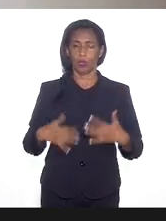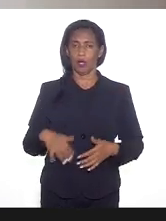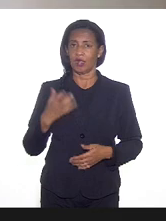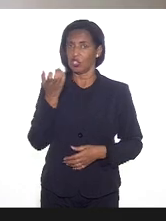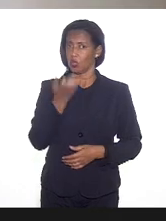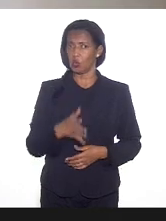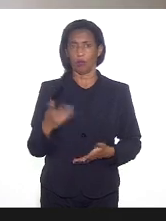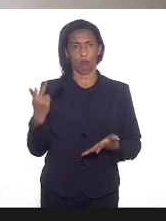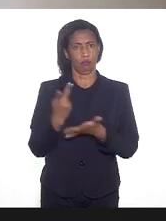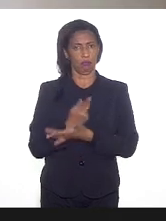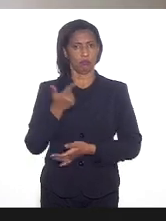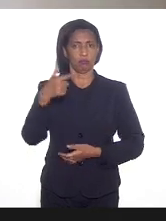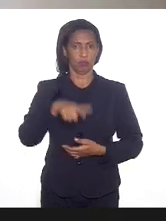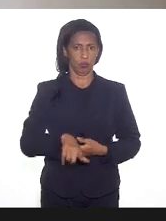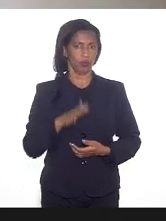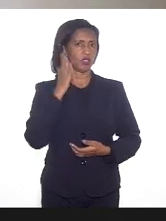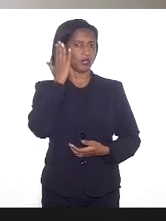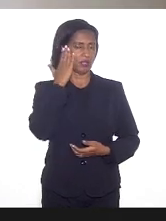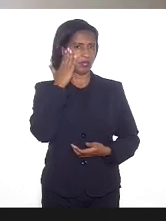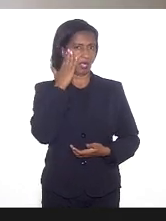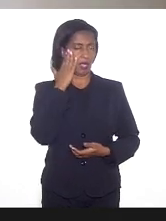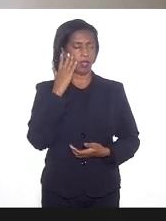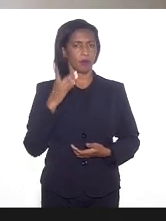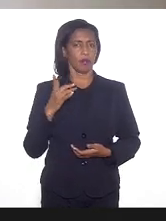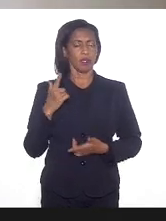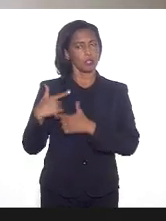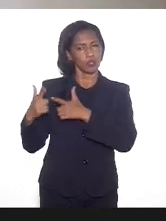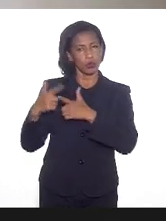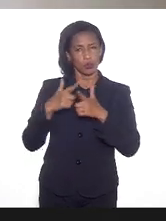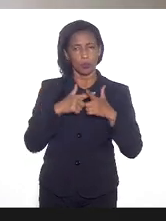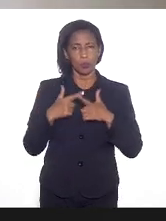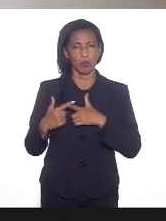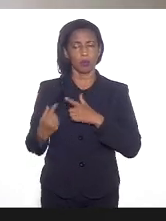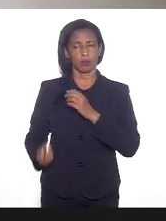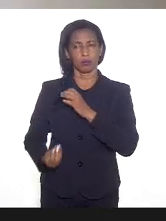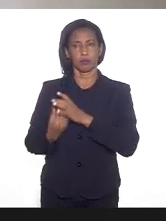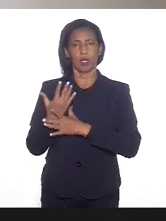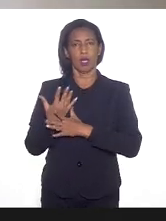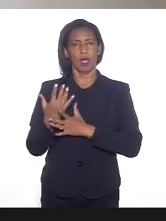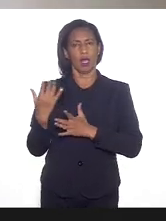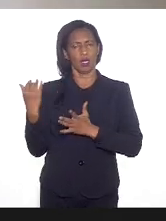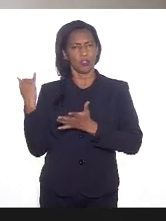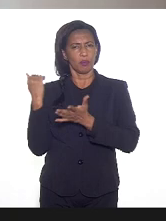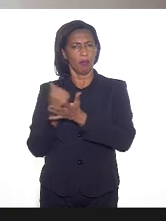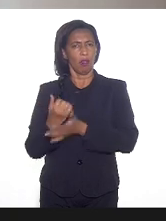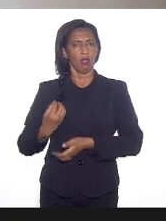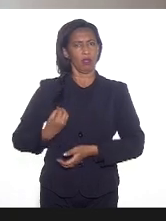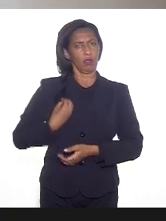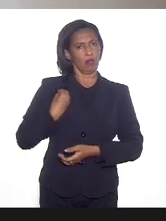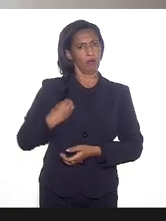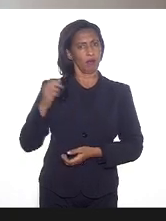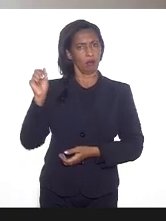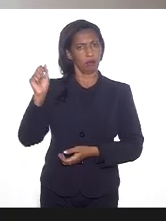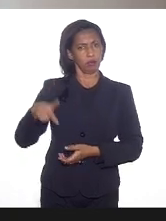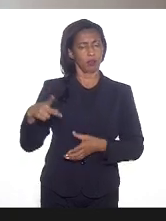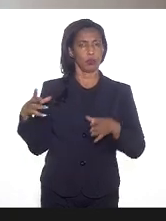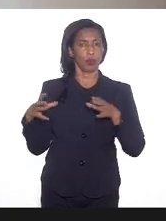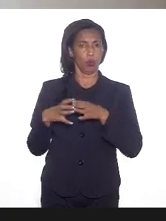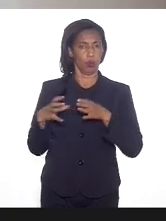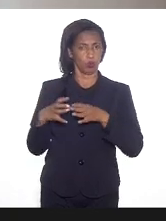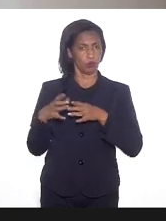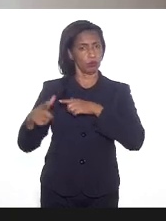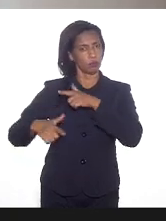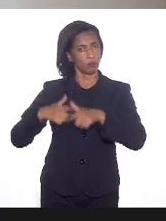quer que se repitam. E a gente sabe que cada vez que esses dramas se desenham, além de impactar na vida desses aposentados e do conjunto dos